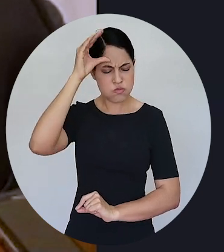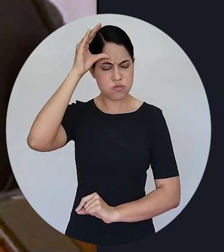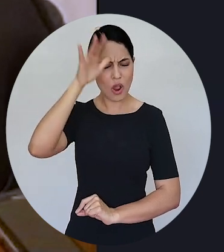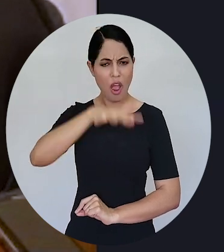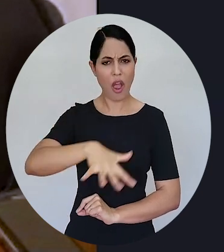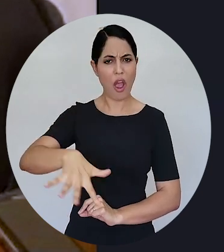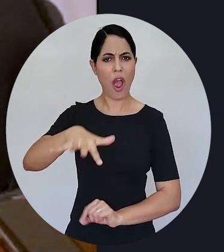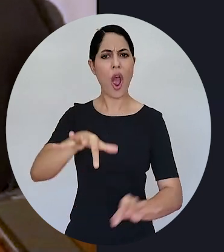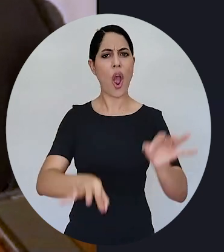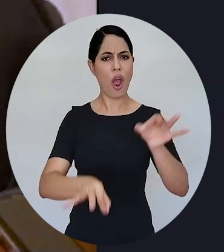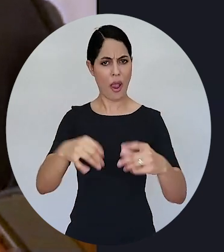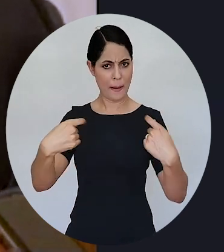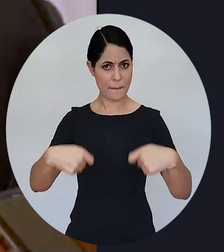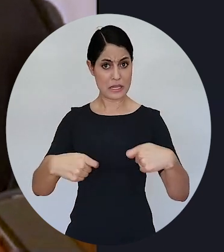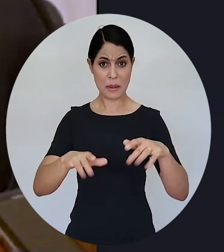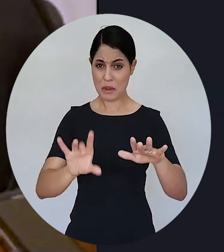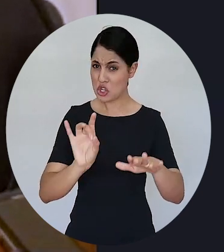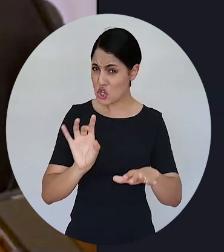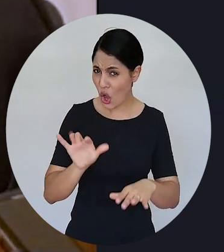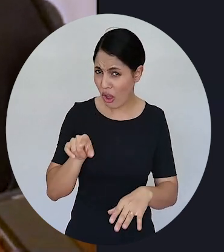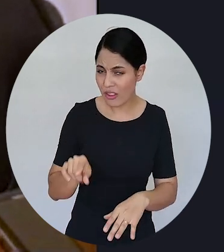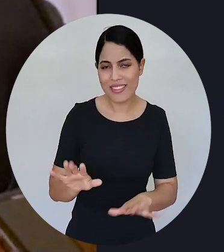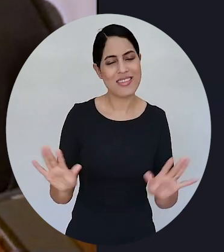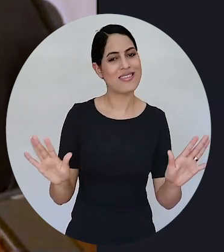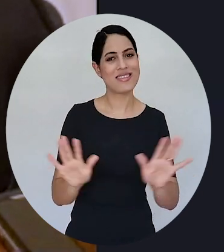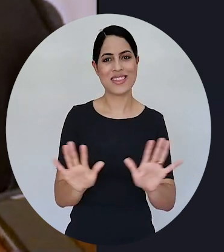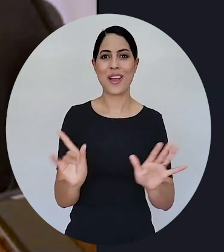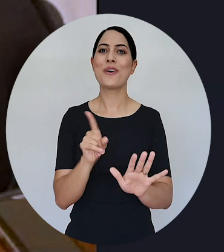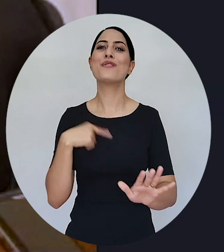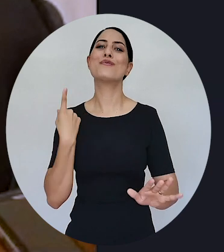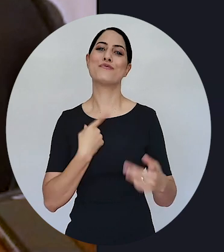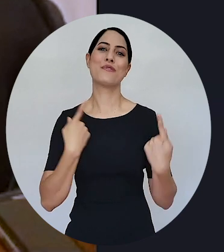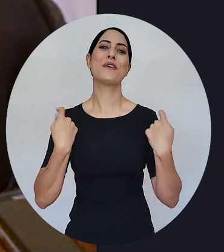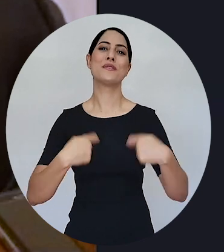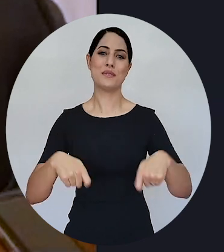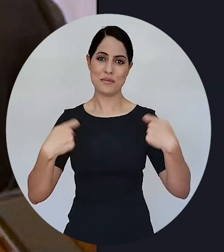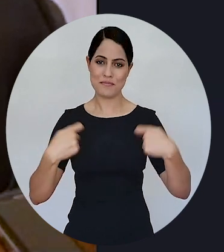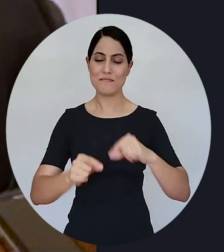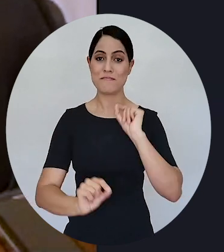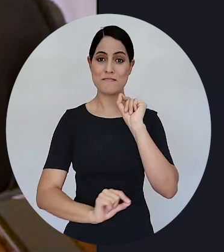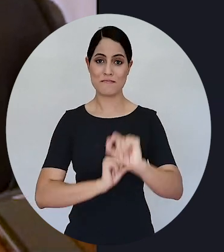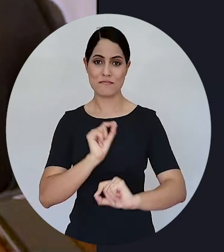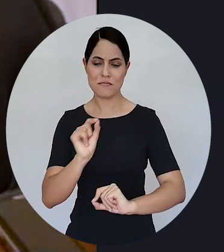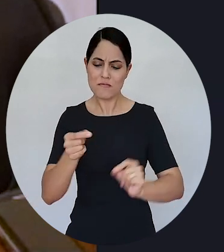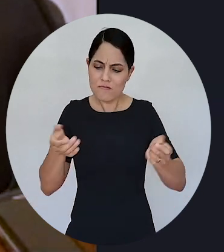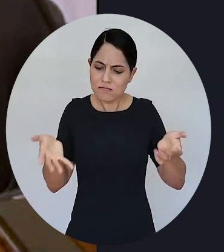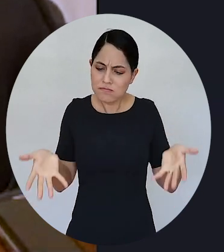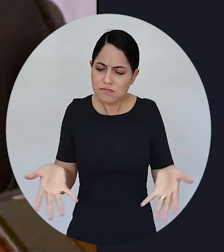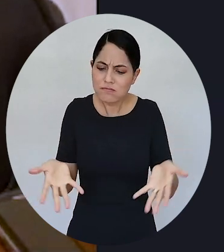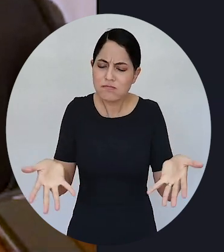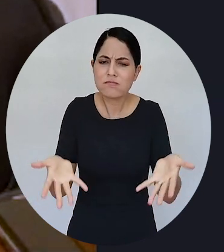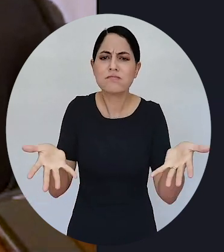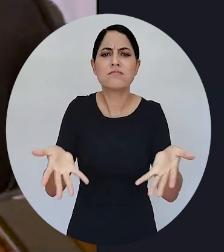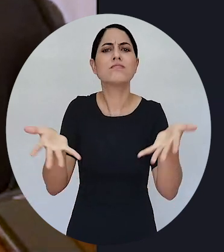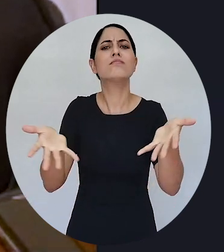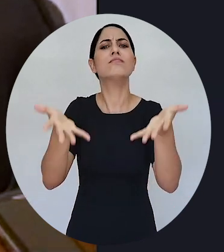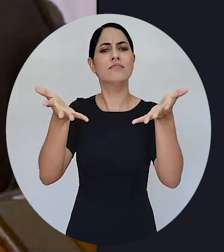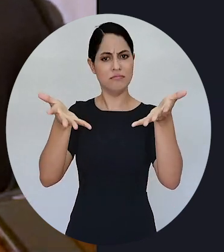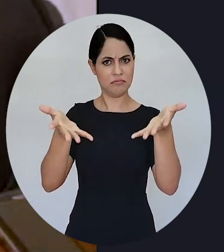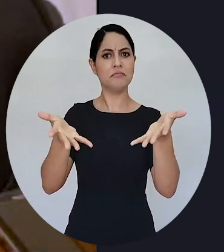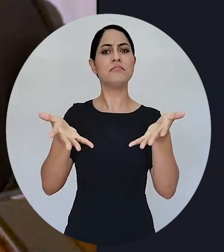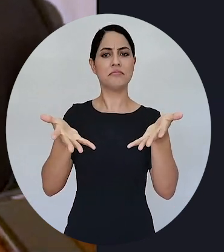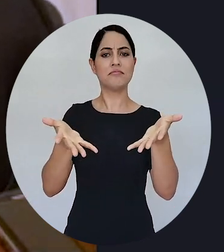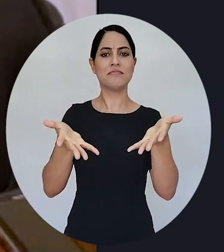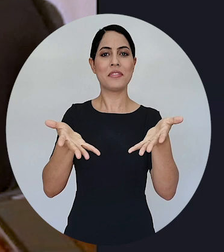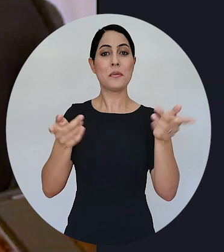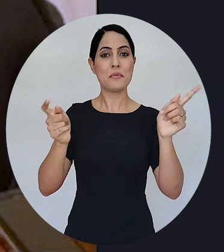conhecimento jurídico amplo, mas isto não basta na nossa profissão hoje. Nós precisamos instigar